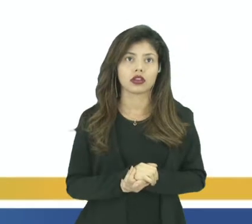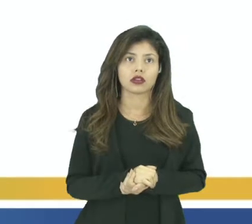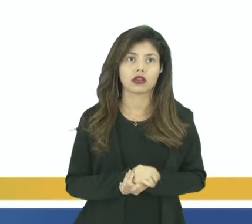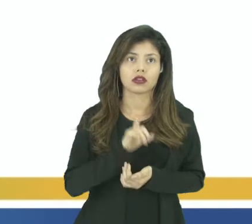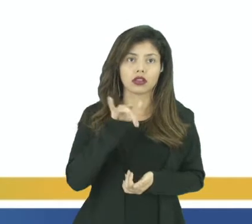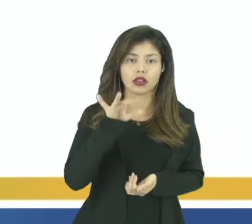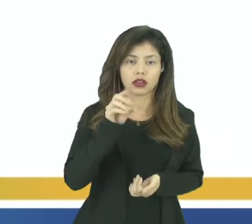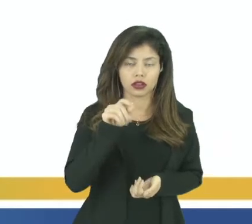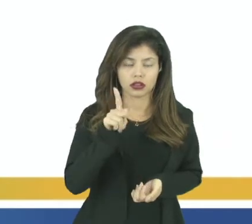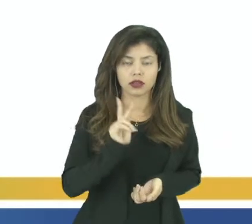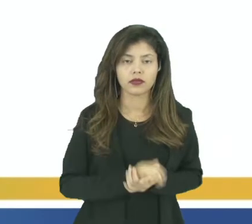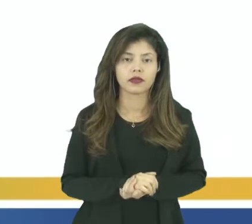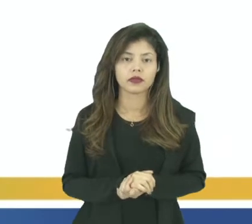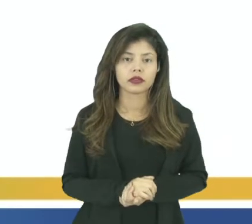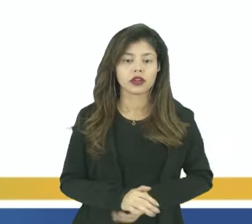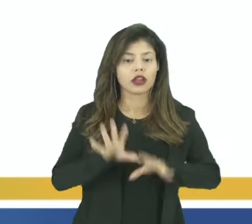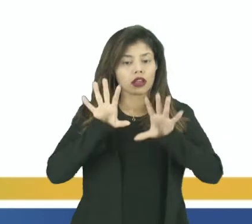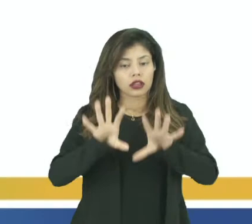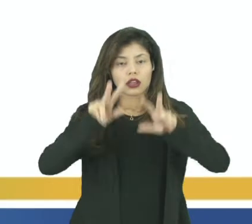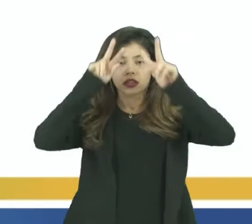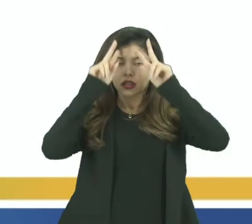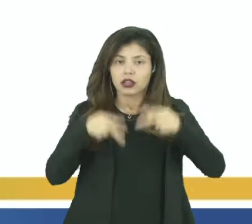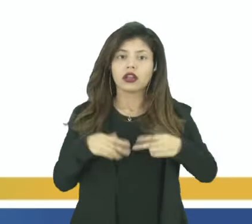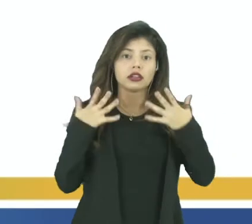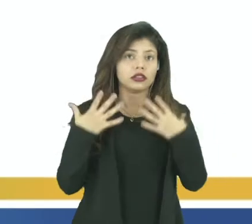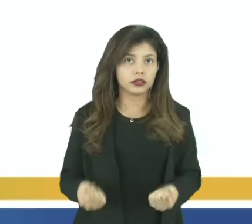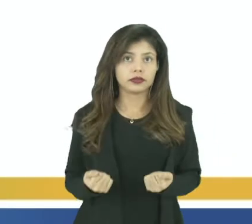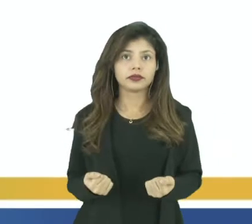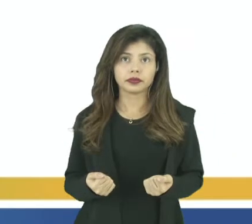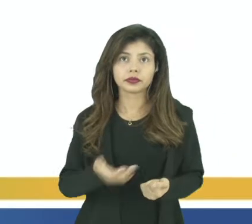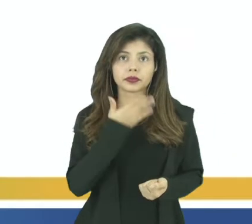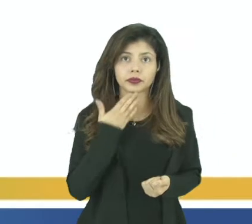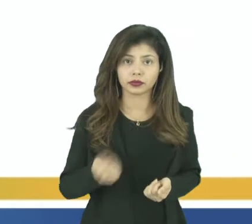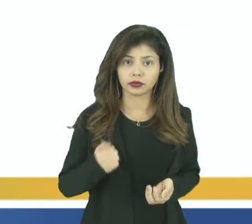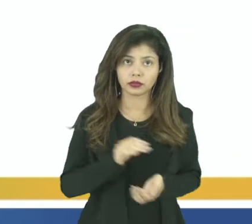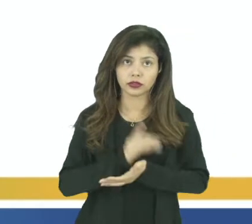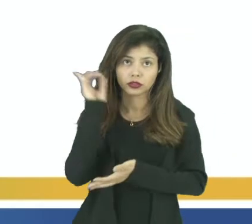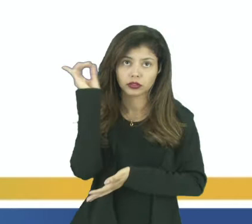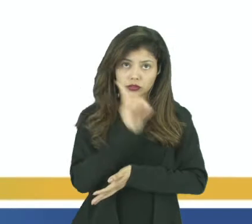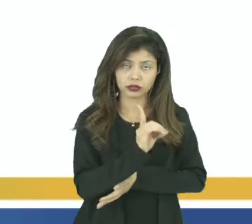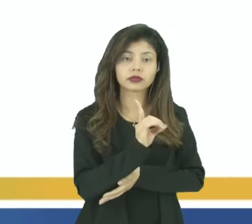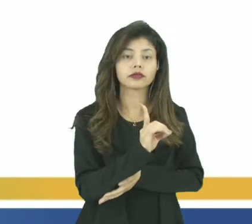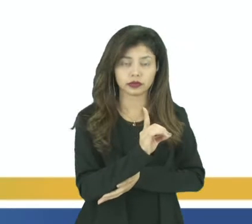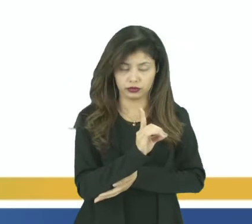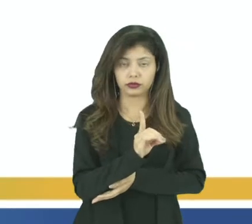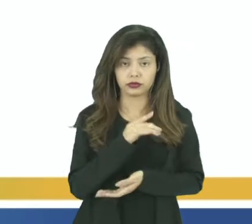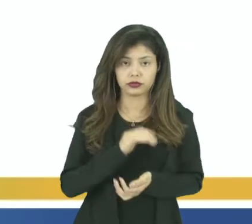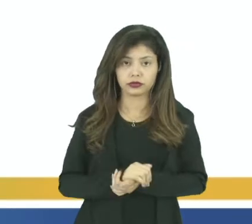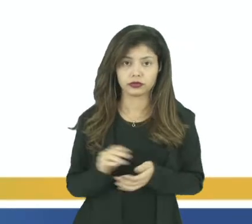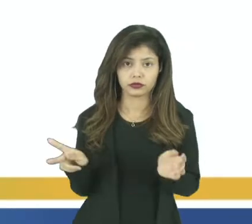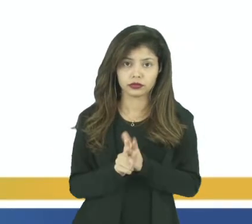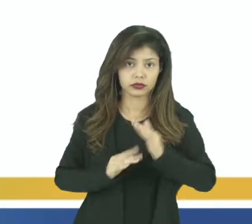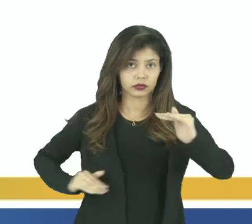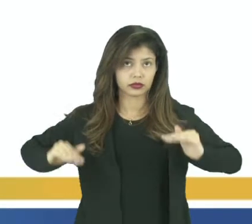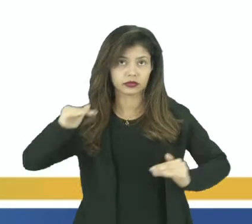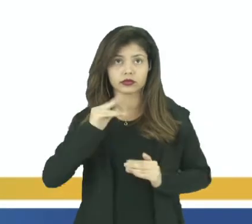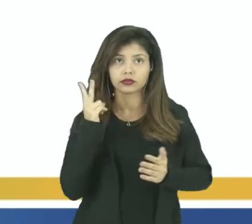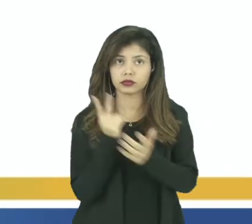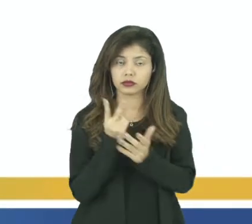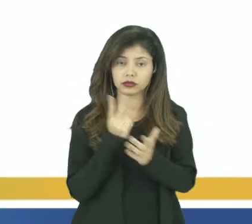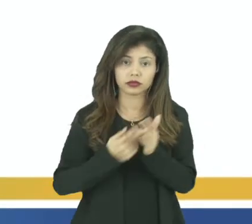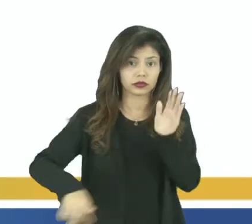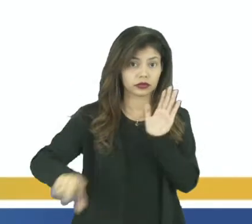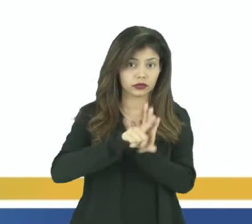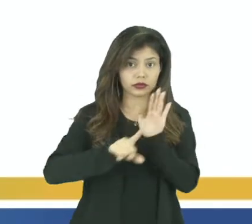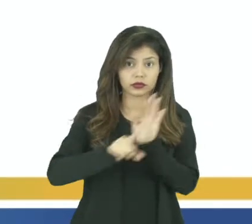Locke. Assim, o ser humano aceita abdicar a sua liberdade, do seu direito, para submeter as leis da